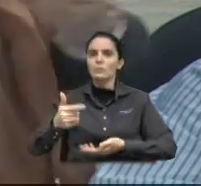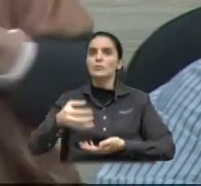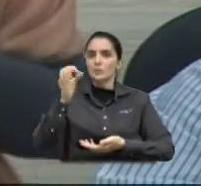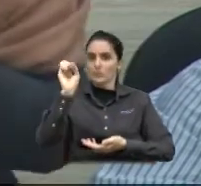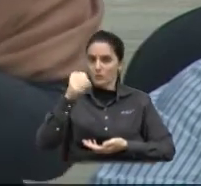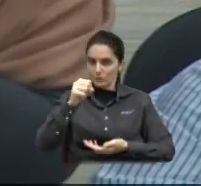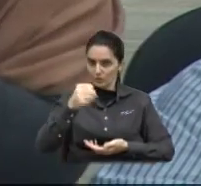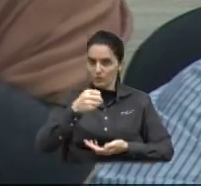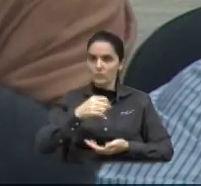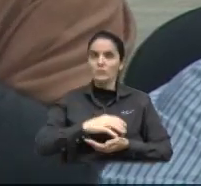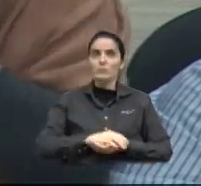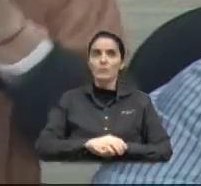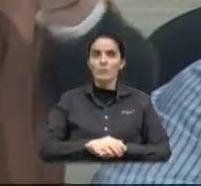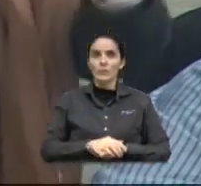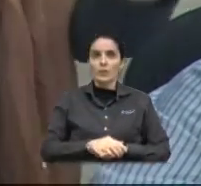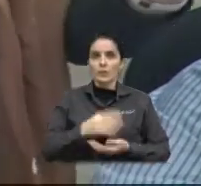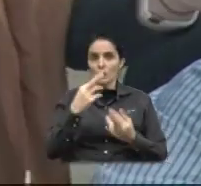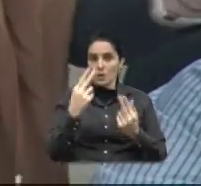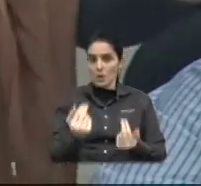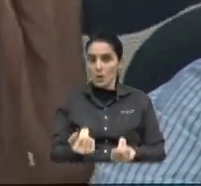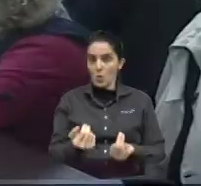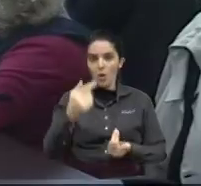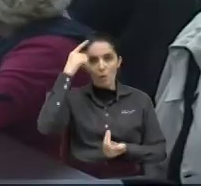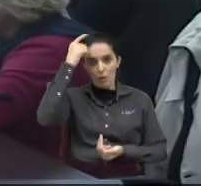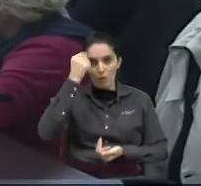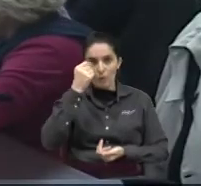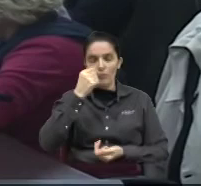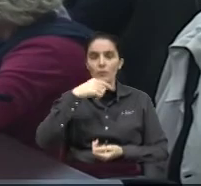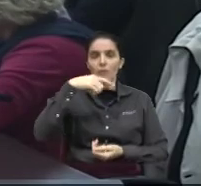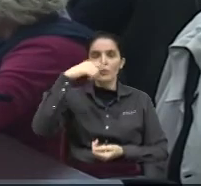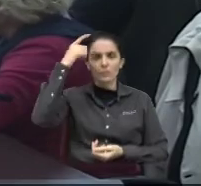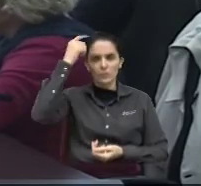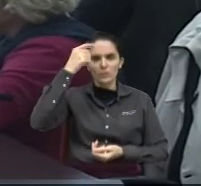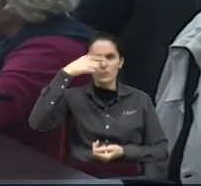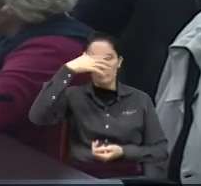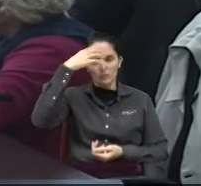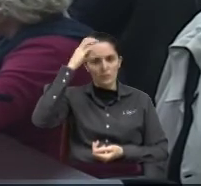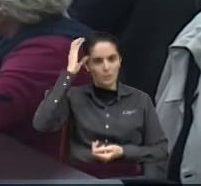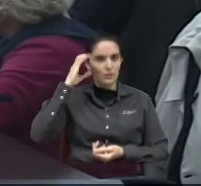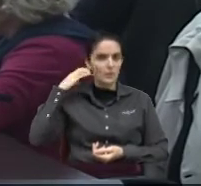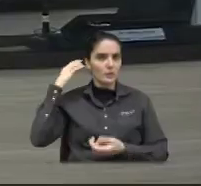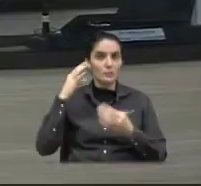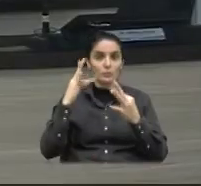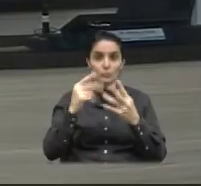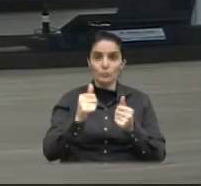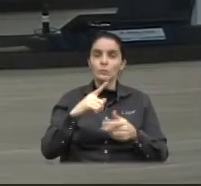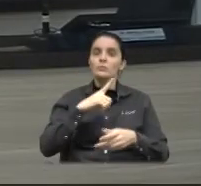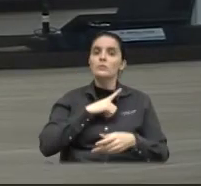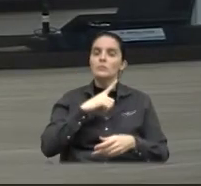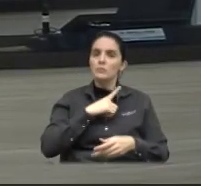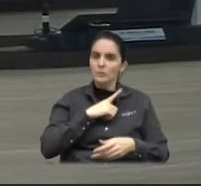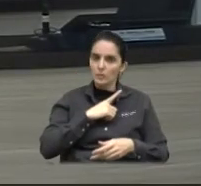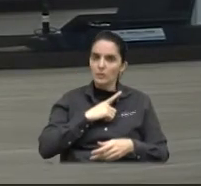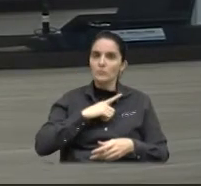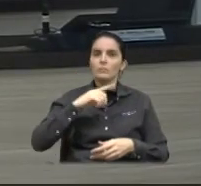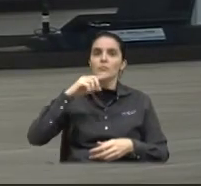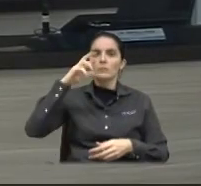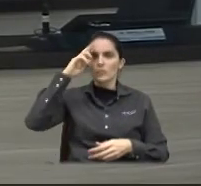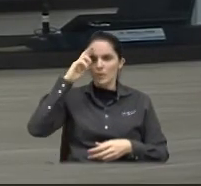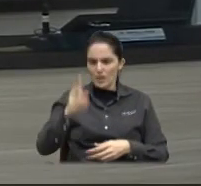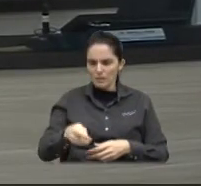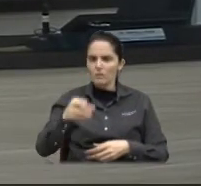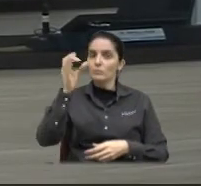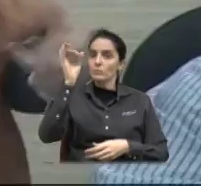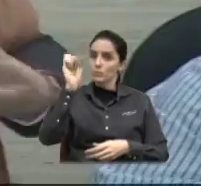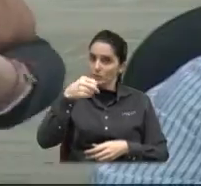sim à fala com rafael a fala do antes a falar da carol acho que nós todos temos razões nas nossas falas sim